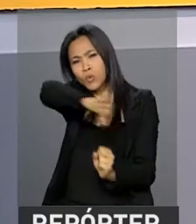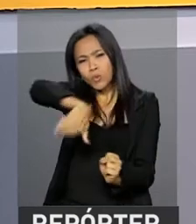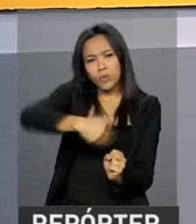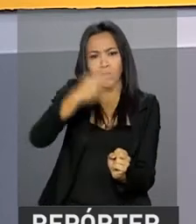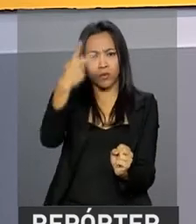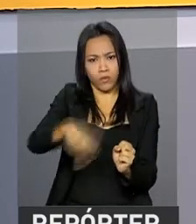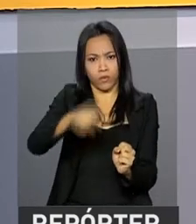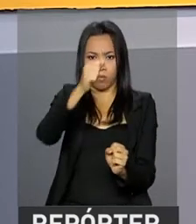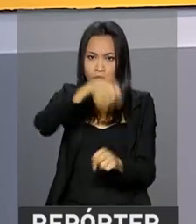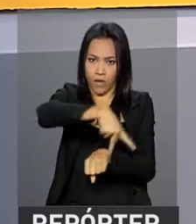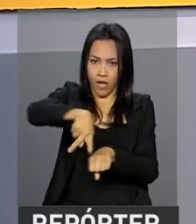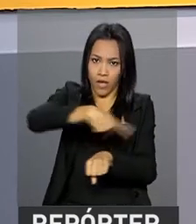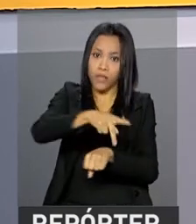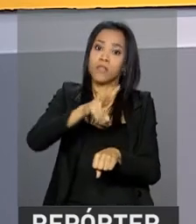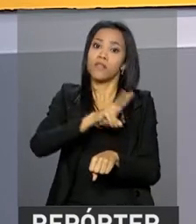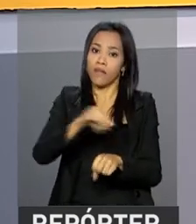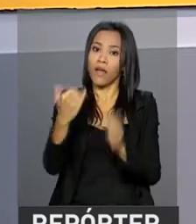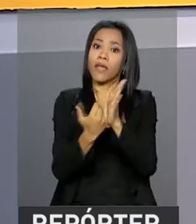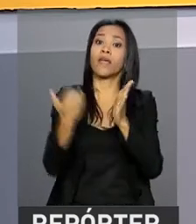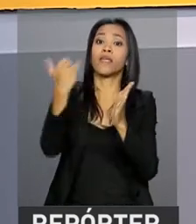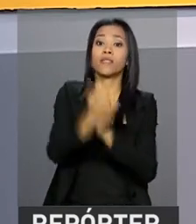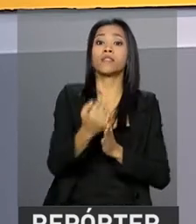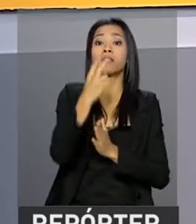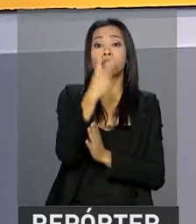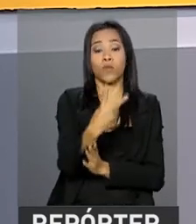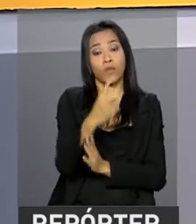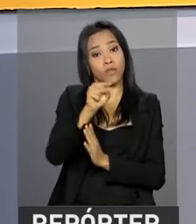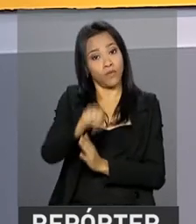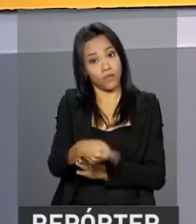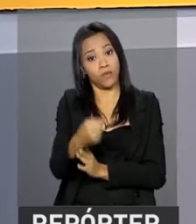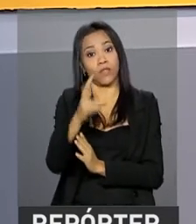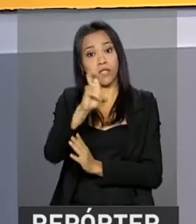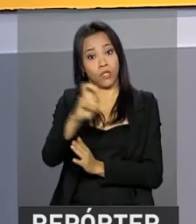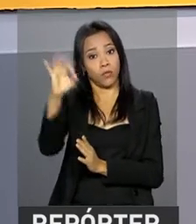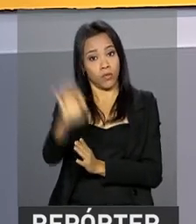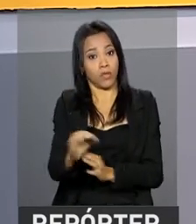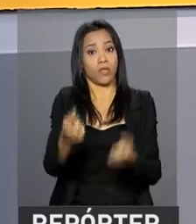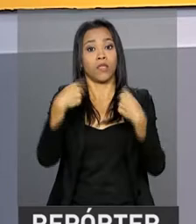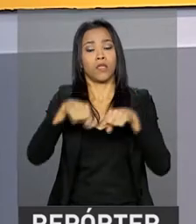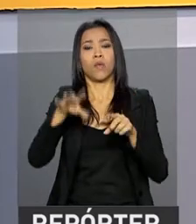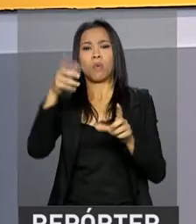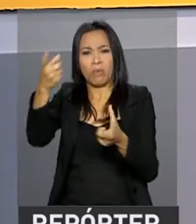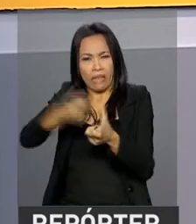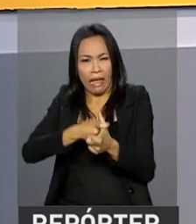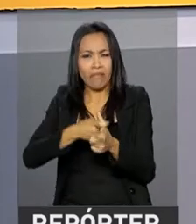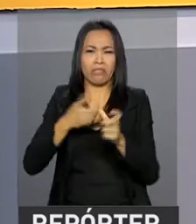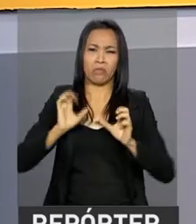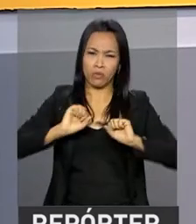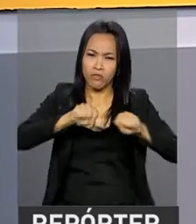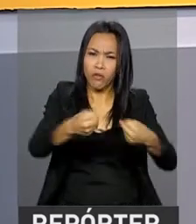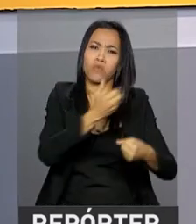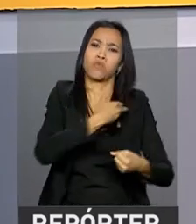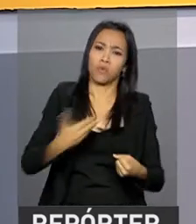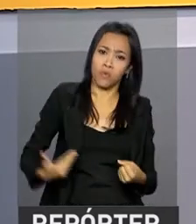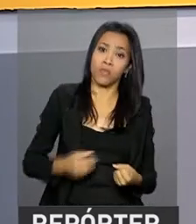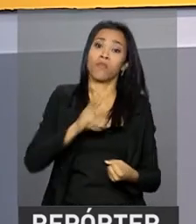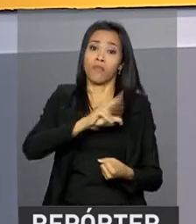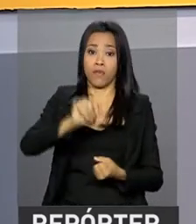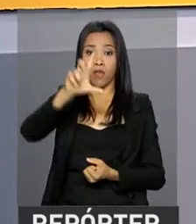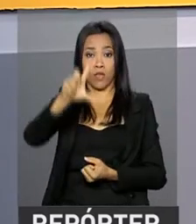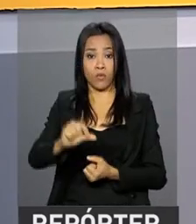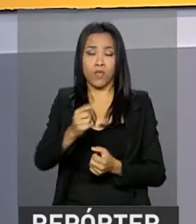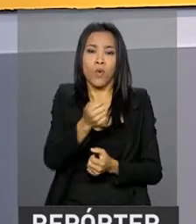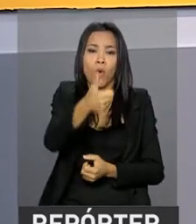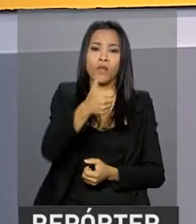no país, deve crescer 2,5%. O déficit primário, com todo o esforço do governo, deve ser reduzido em quase